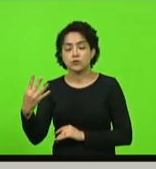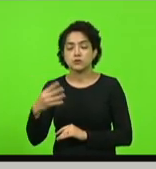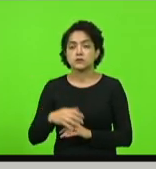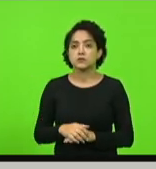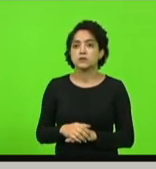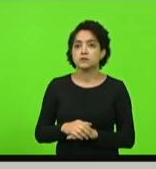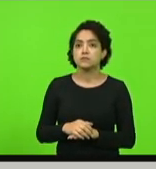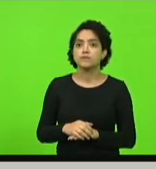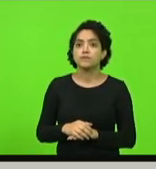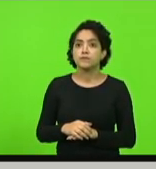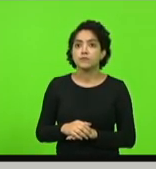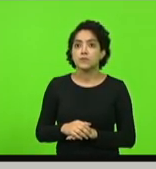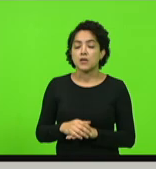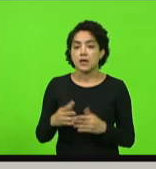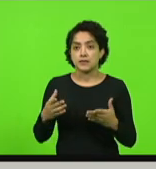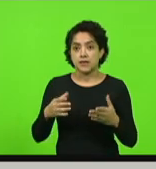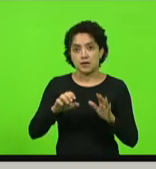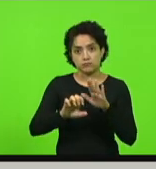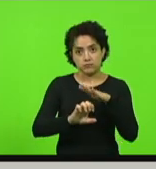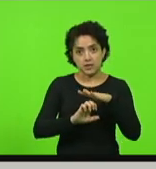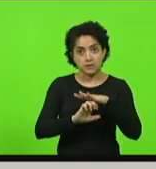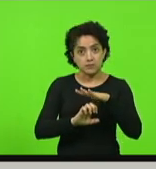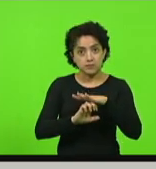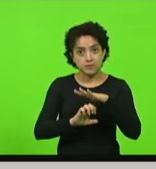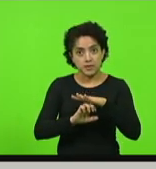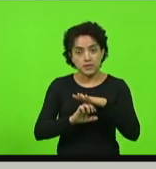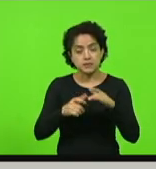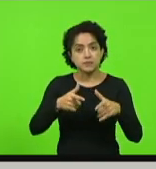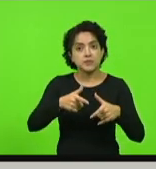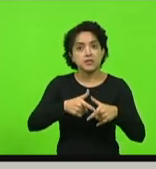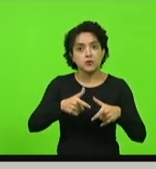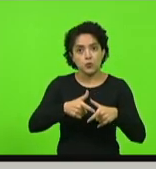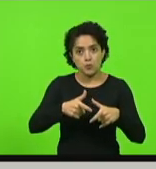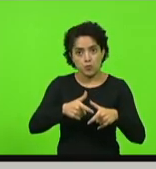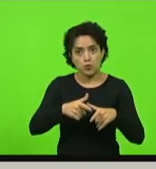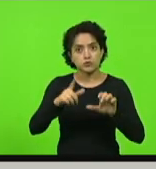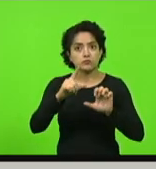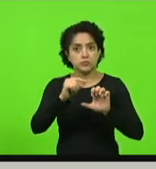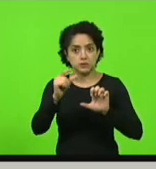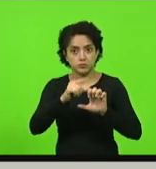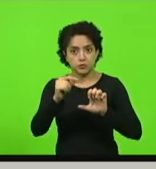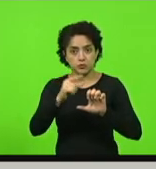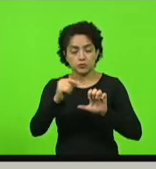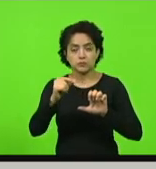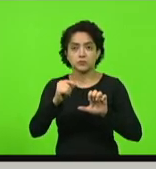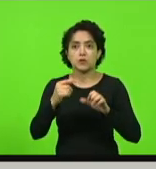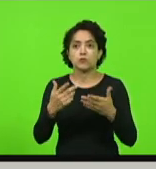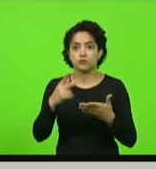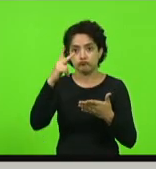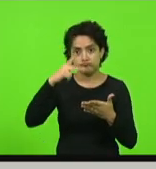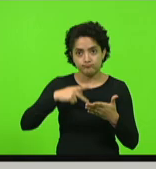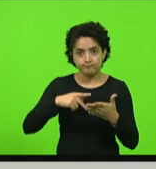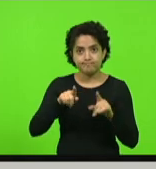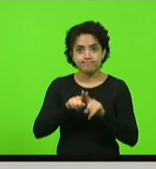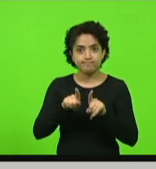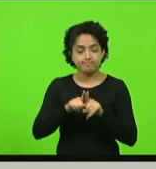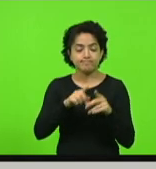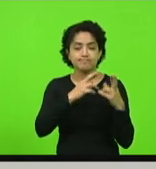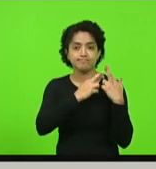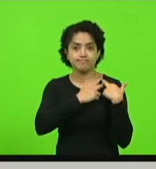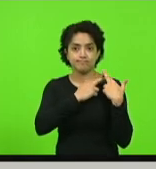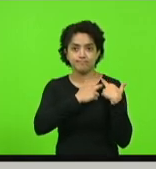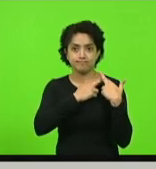Estatuto Estadual da Microempresa e Empresa de Pequeno Porte, do microempreendedor individual e da empresa individual de